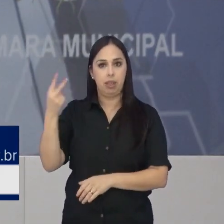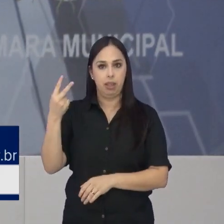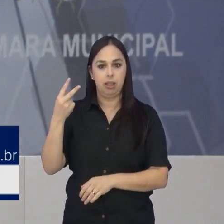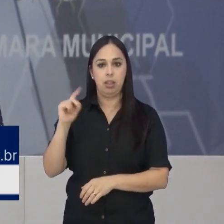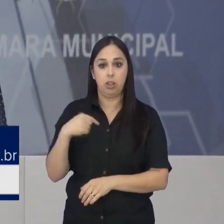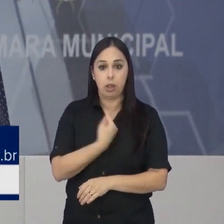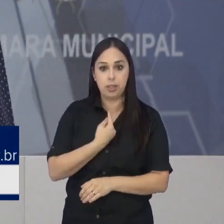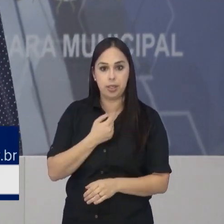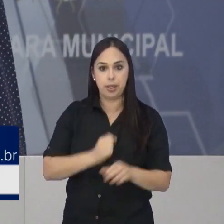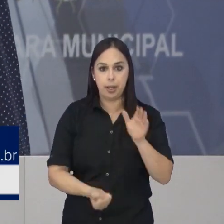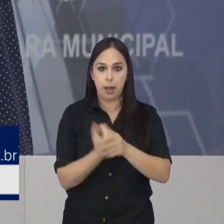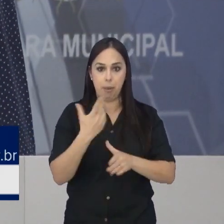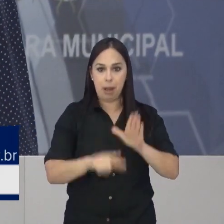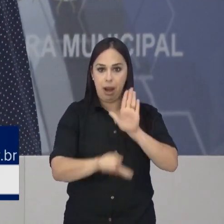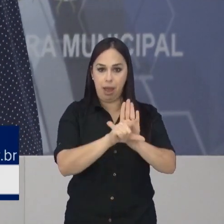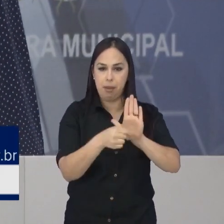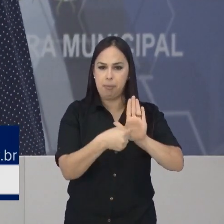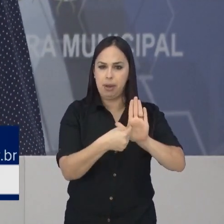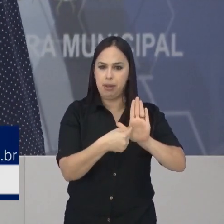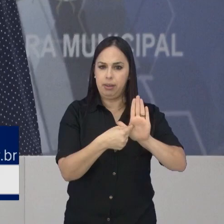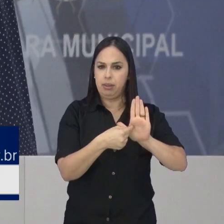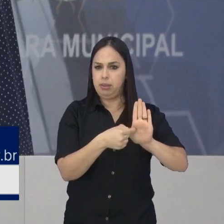uma lei agora para fazer